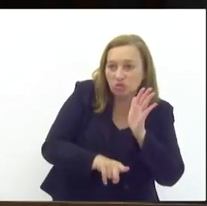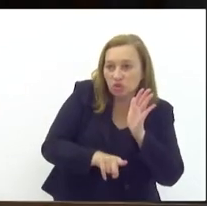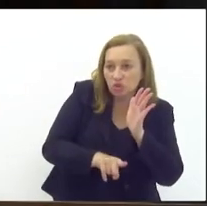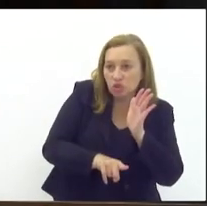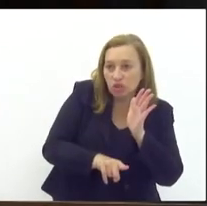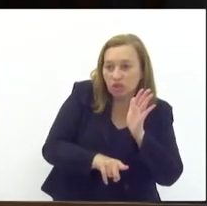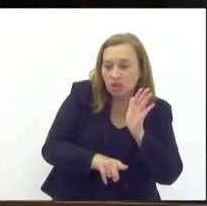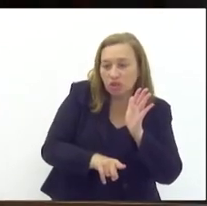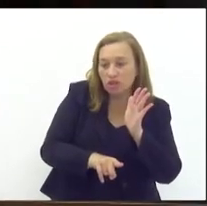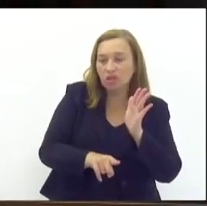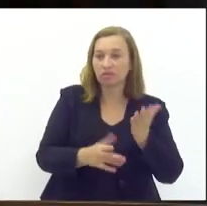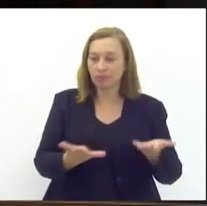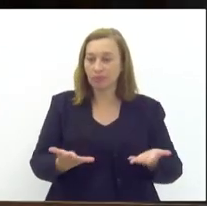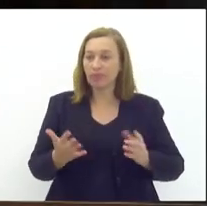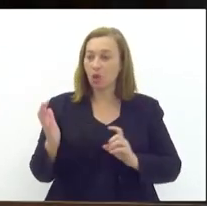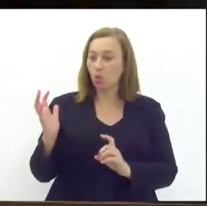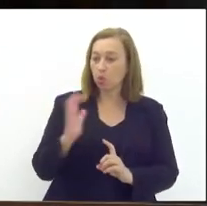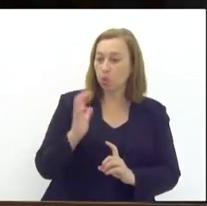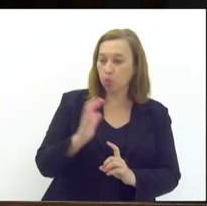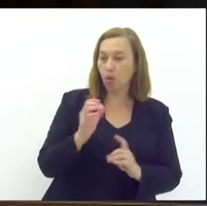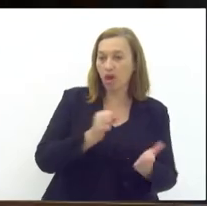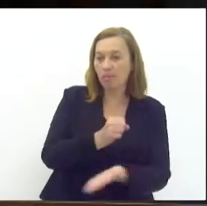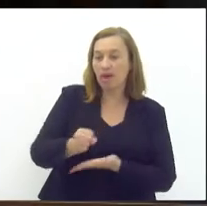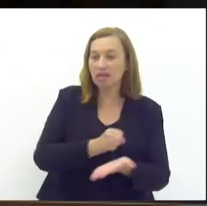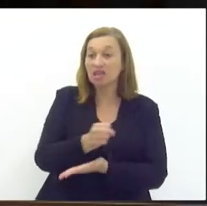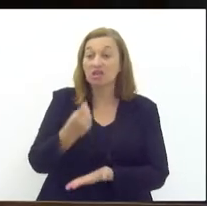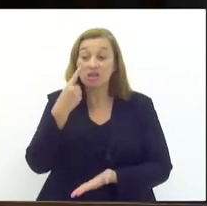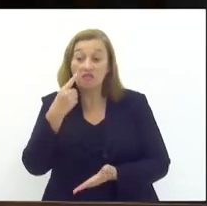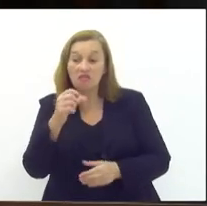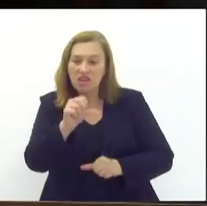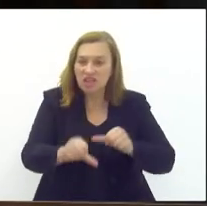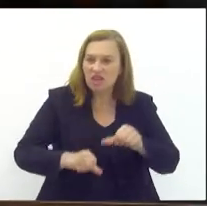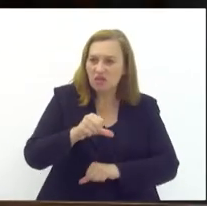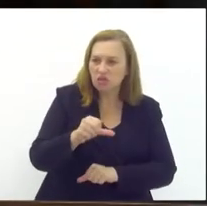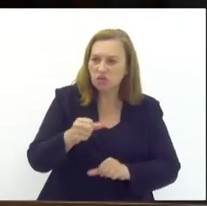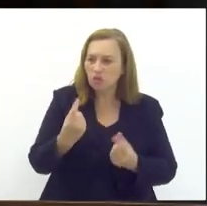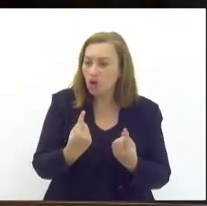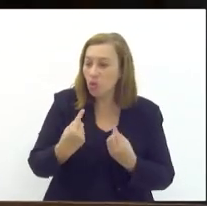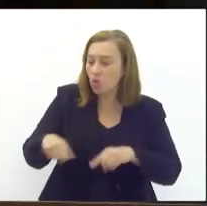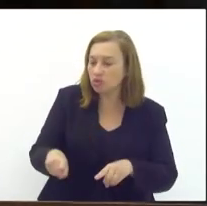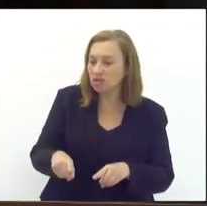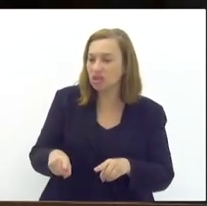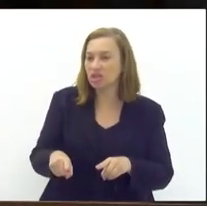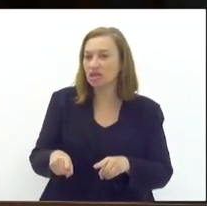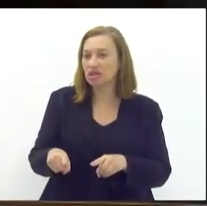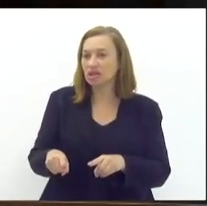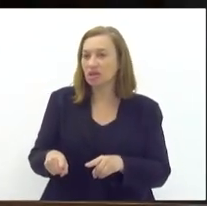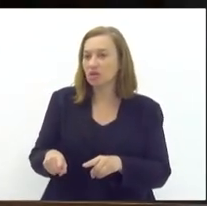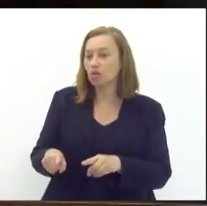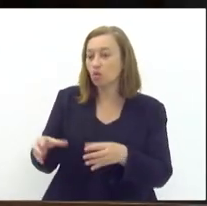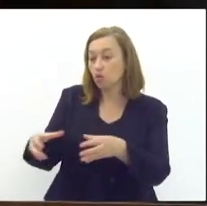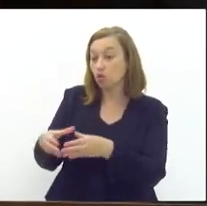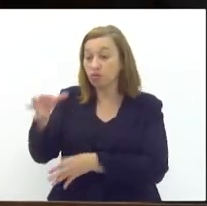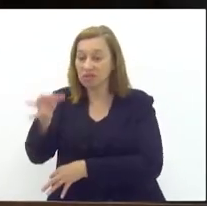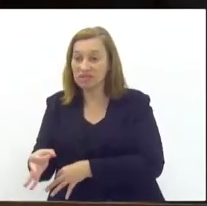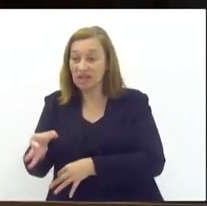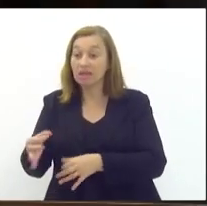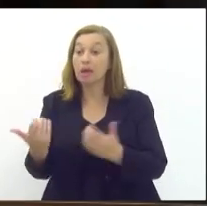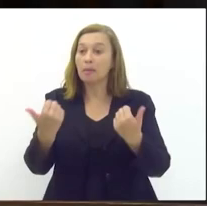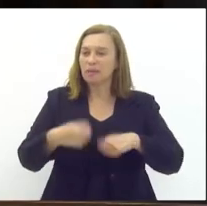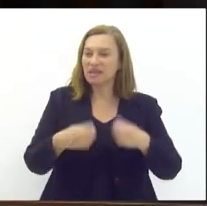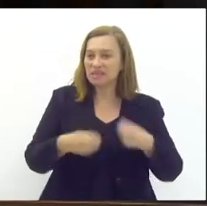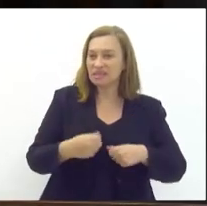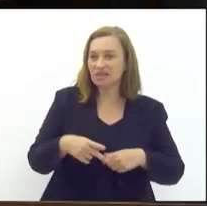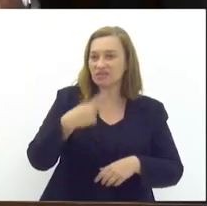bases tributárias se a gente vê uma reforma que ela não ata Na verdade o que tem que atacar ela precisa colocar que a gente chama de